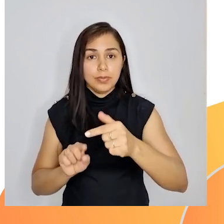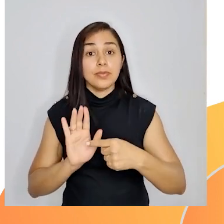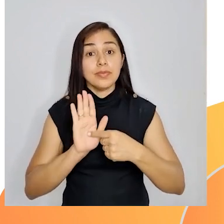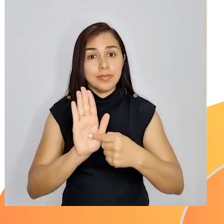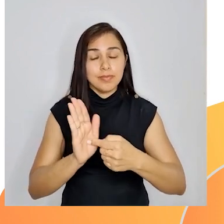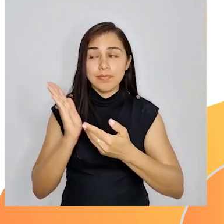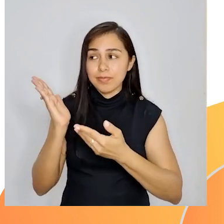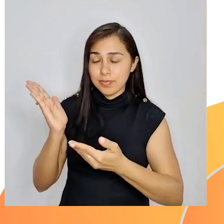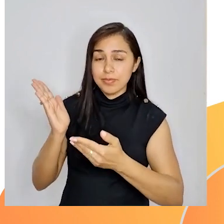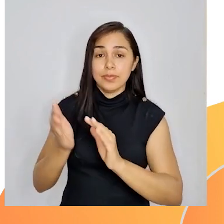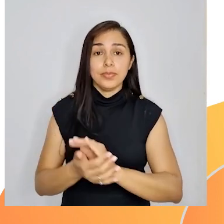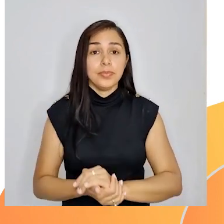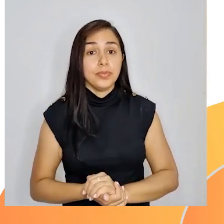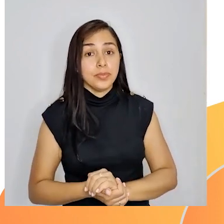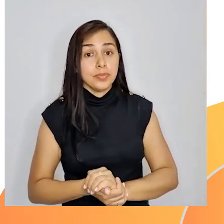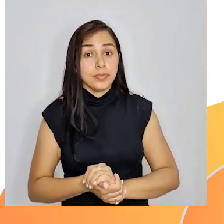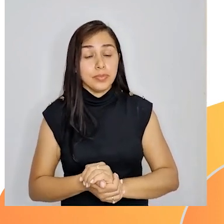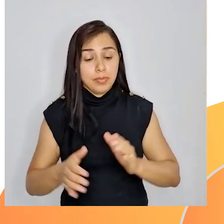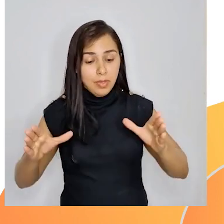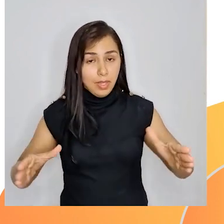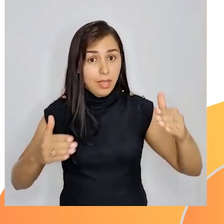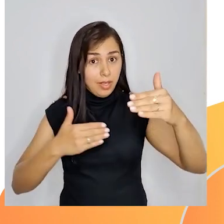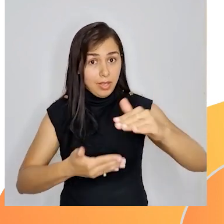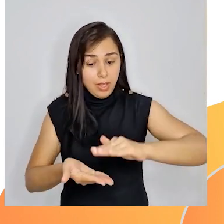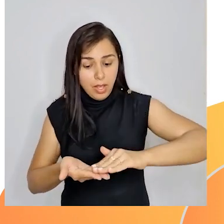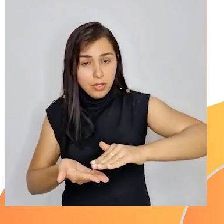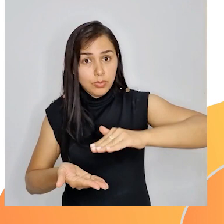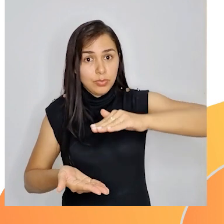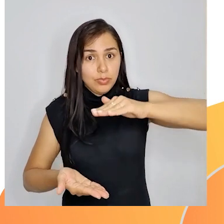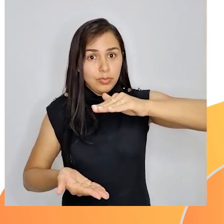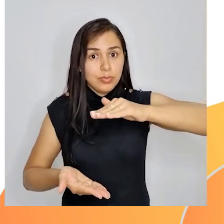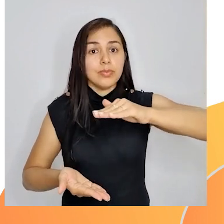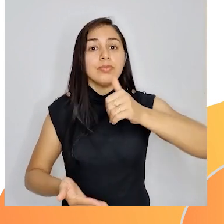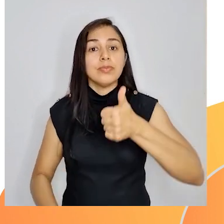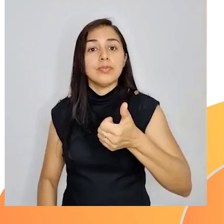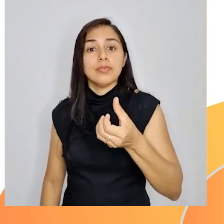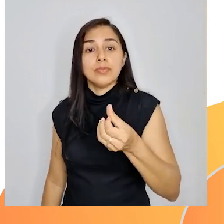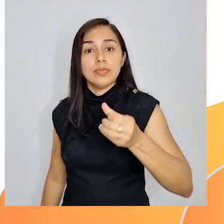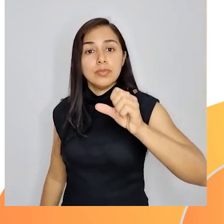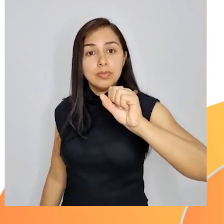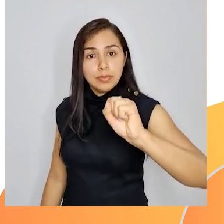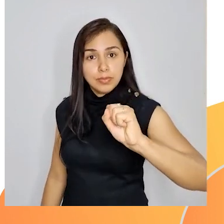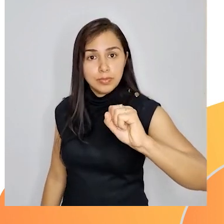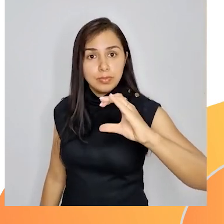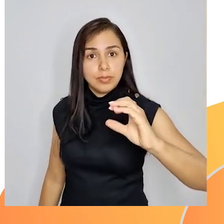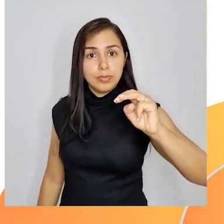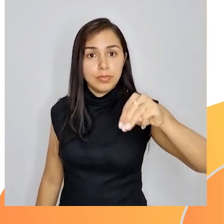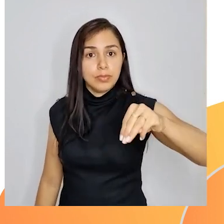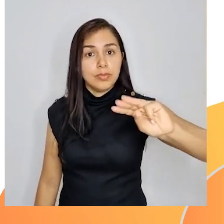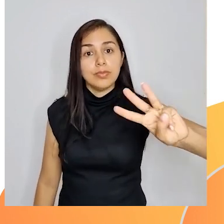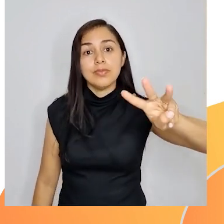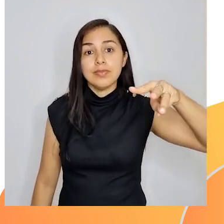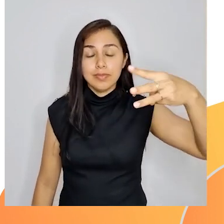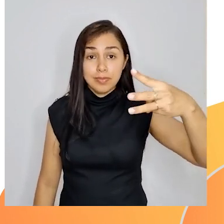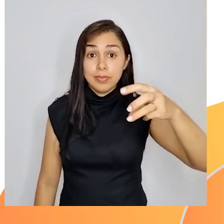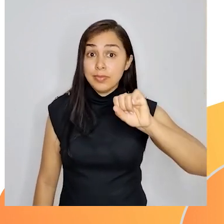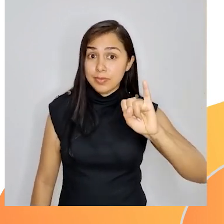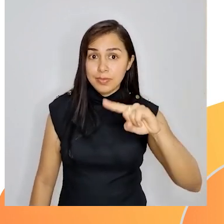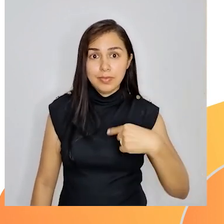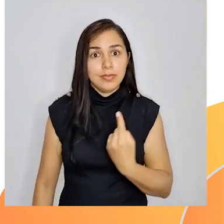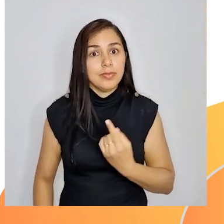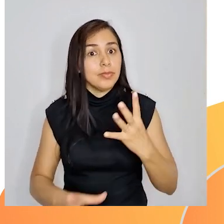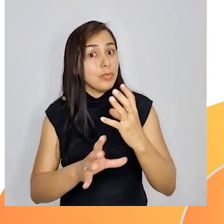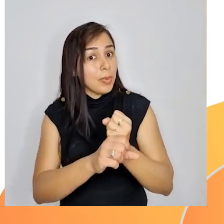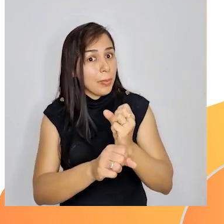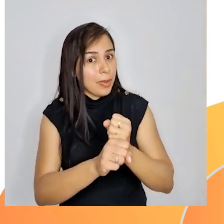o volume da caixa é de 168 cm cúbicos né Ou seja a gente fosse calcular o volume